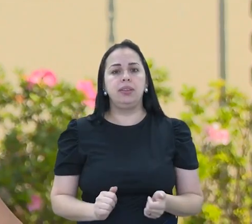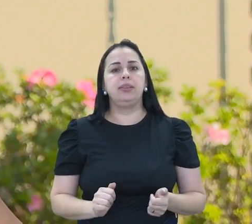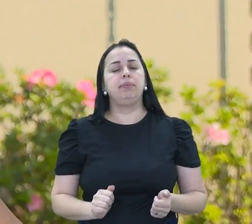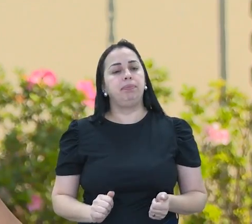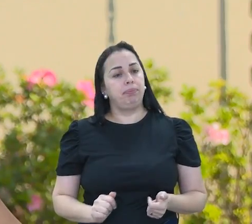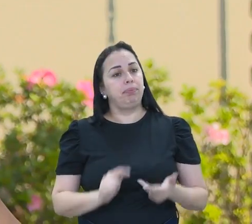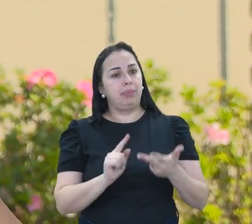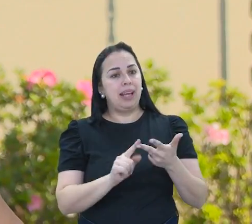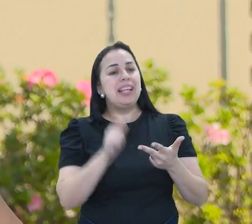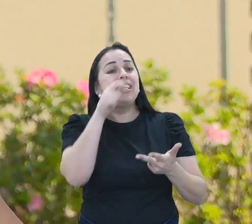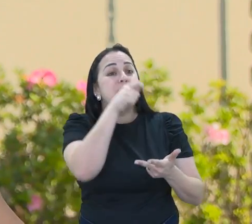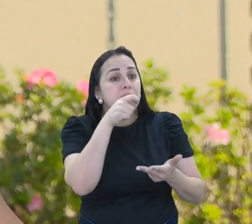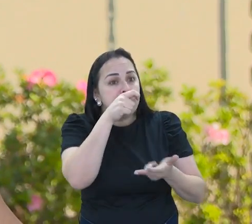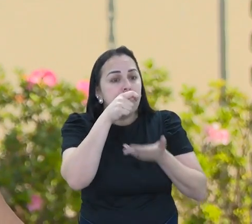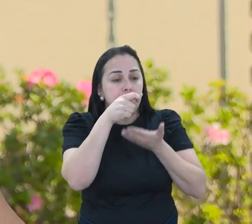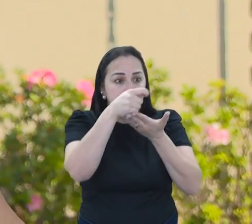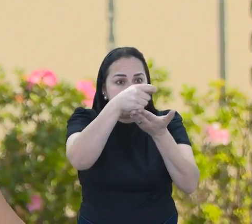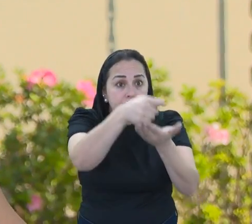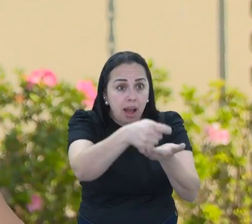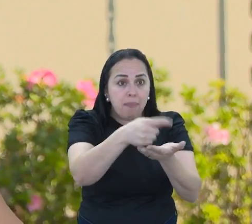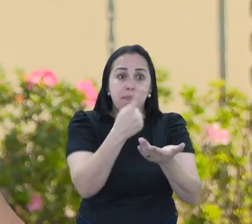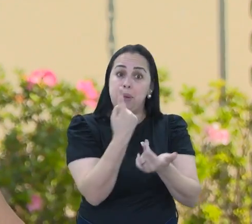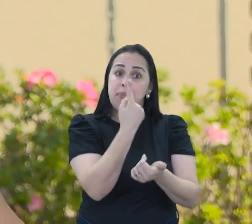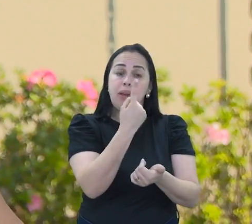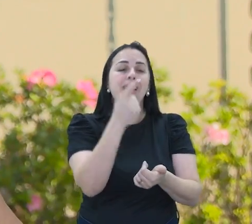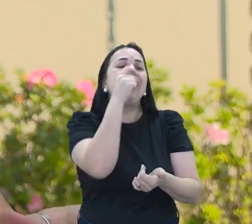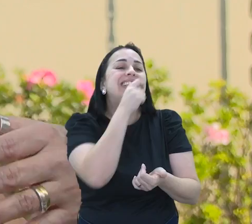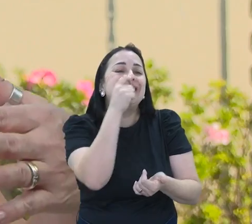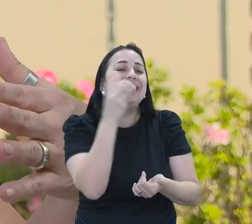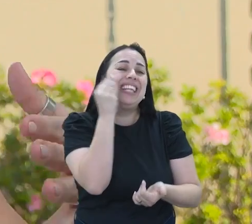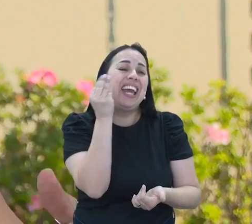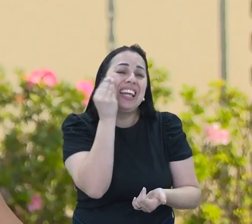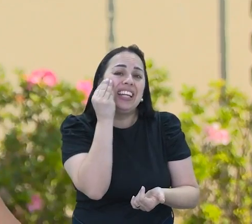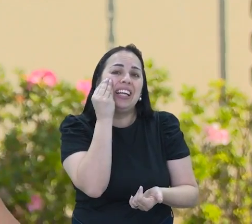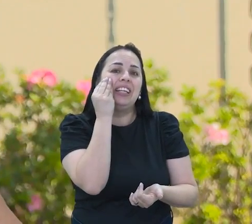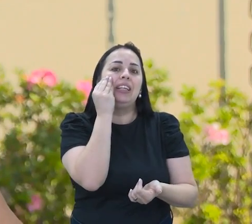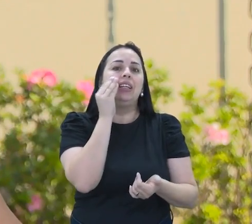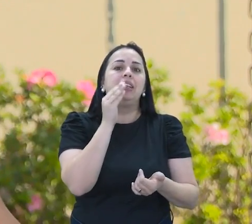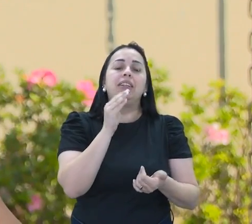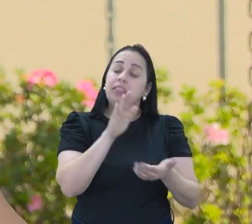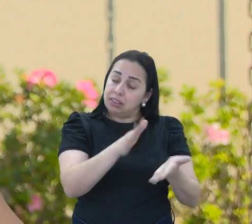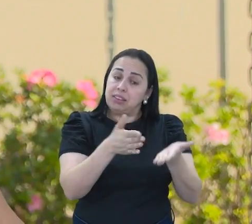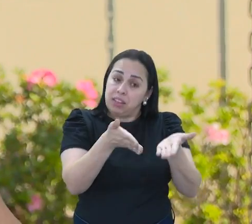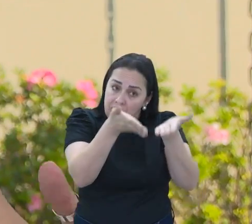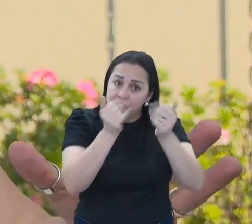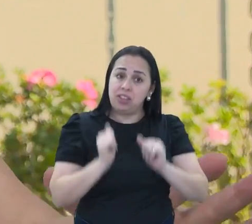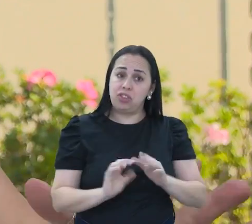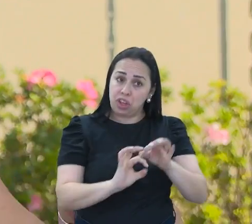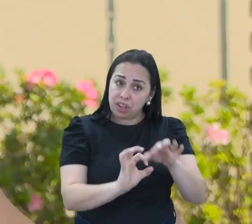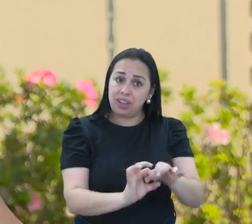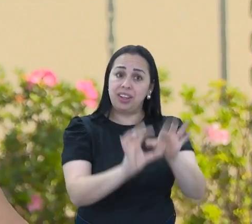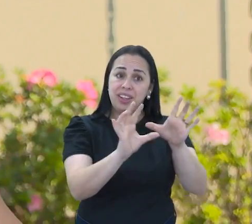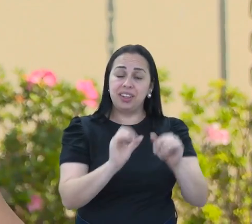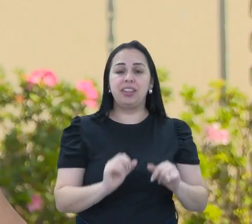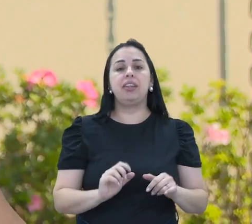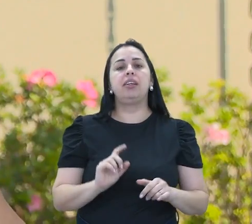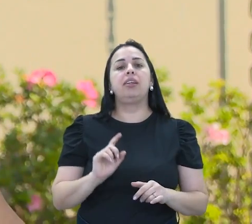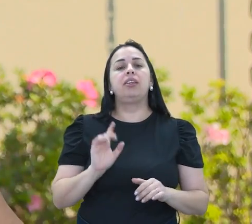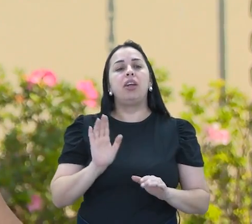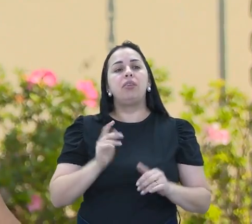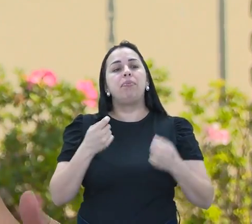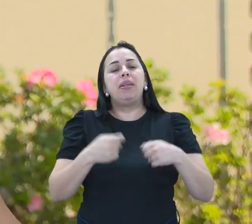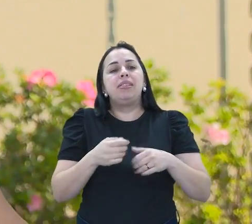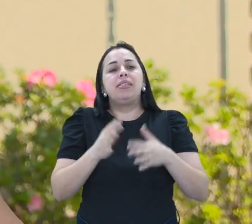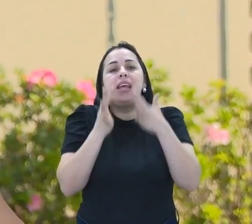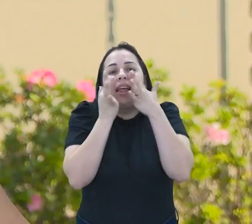colheradas primeiro. Dá escova de dente, vê se ele escova o dente, porque às vezes ele vai, né, no automático, deixa fazer. Então